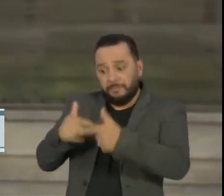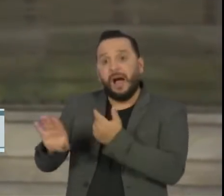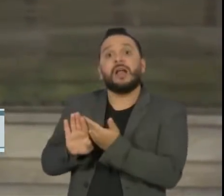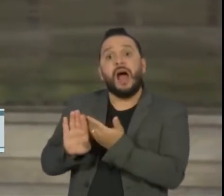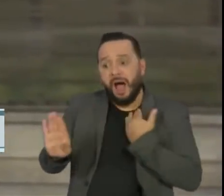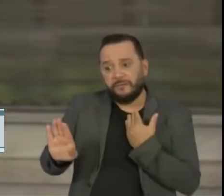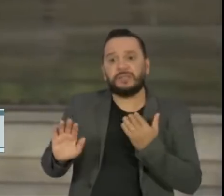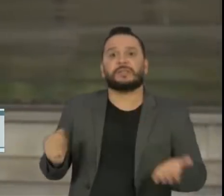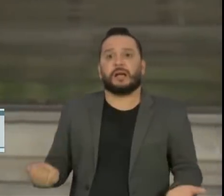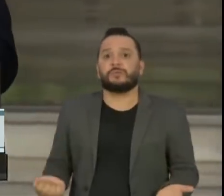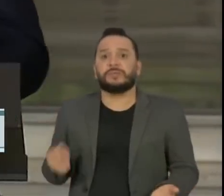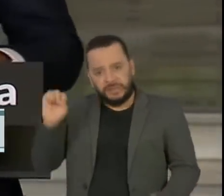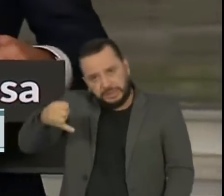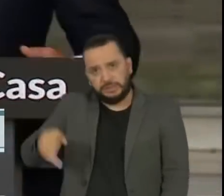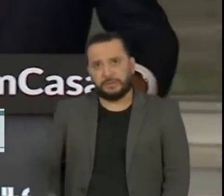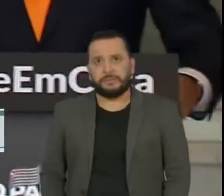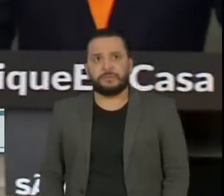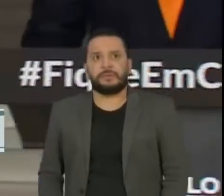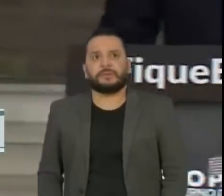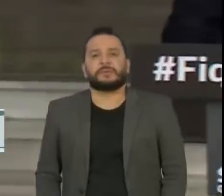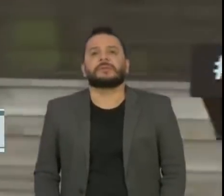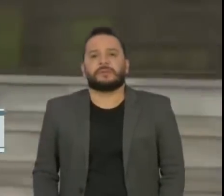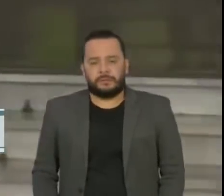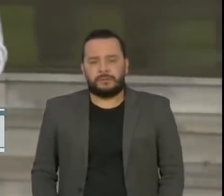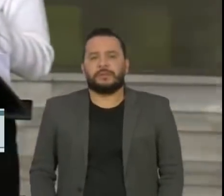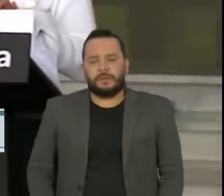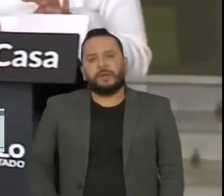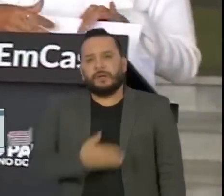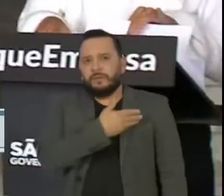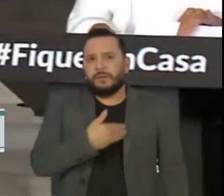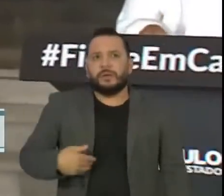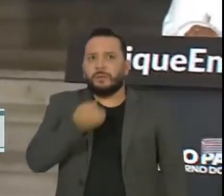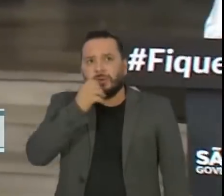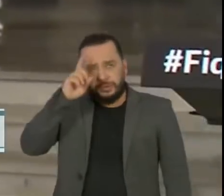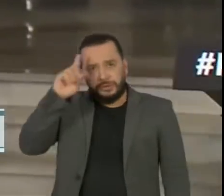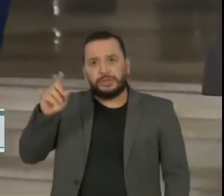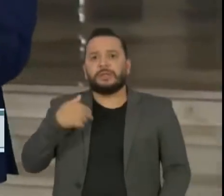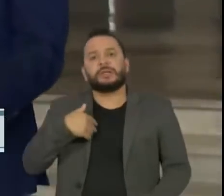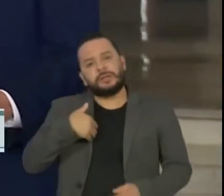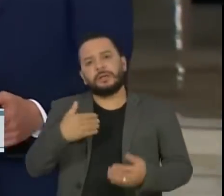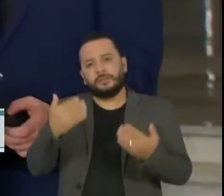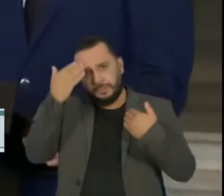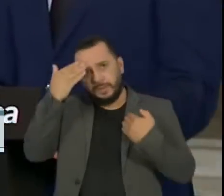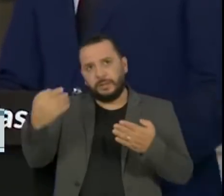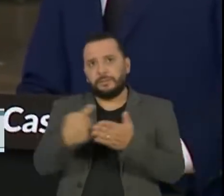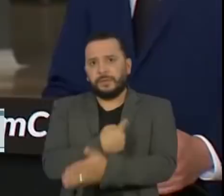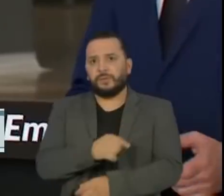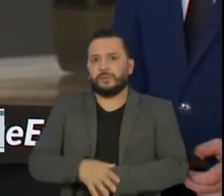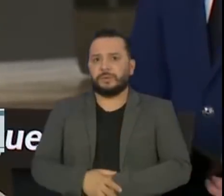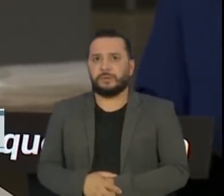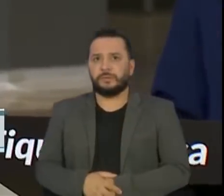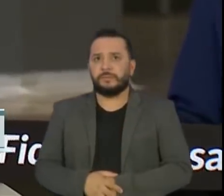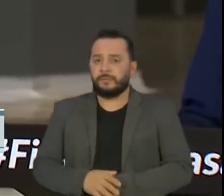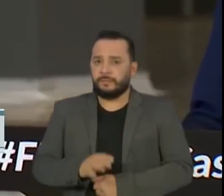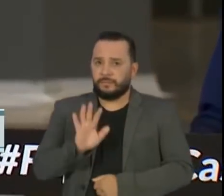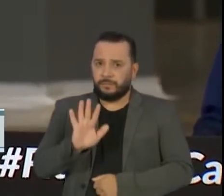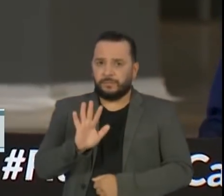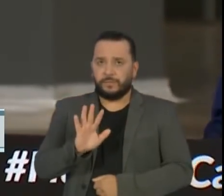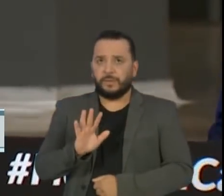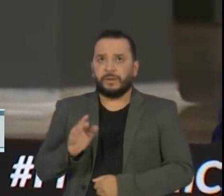da tropa. General Campos. Senhor governador, senhoras e senhores, bom dia. Daniela, obrigado pela pergunta. Não há